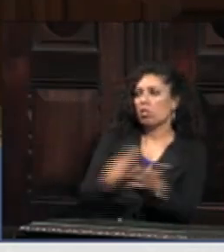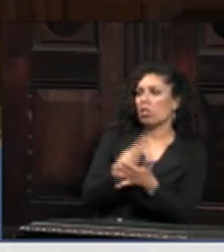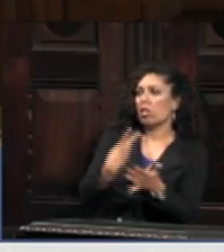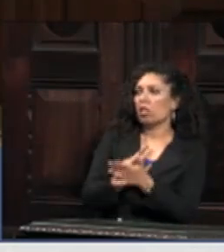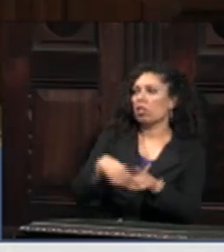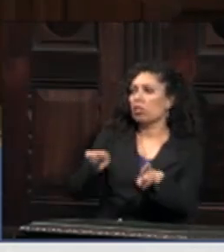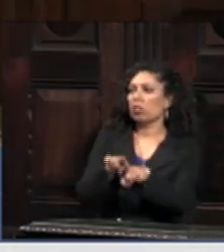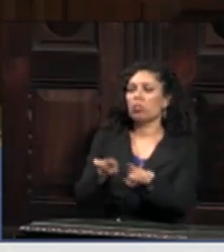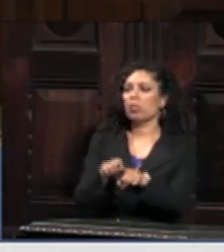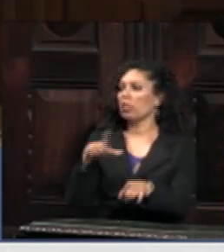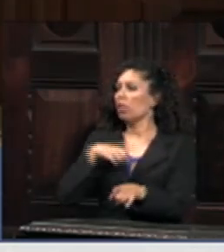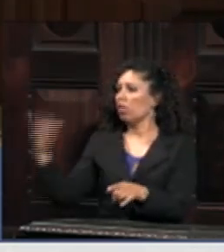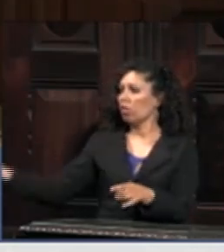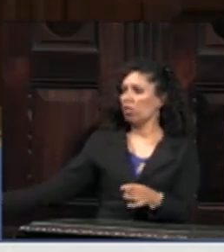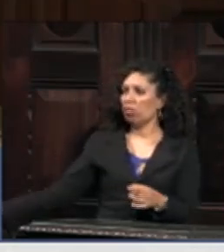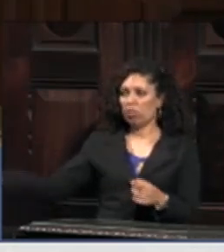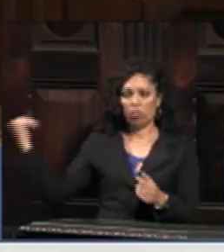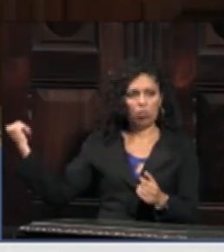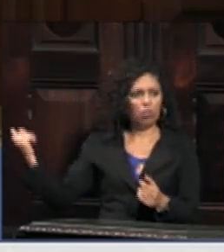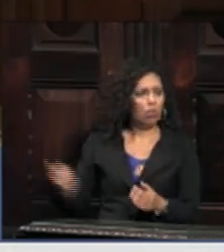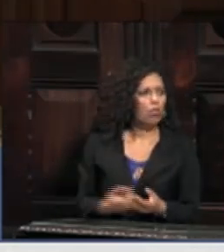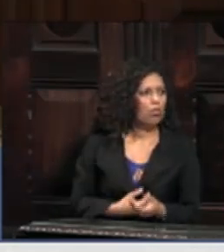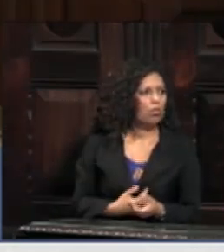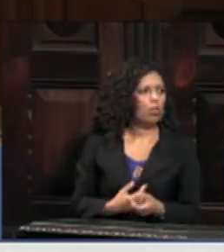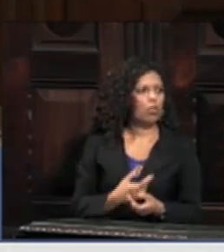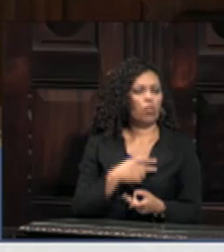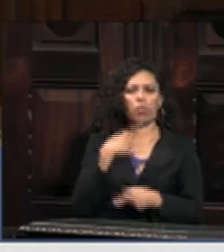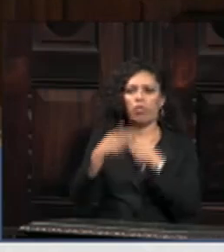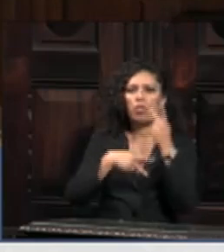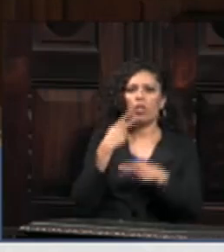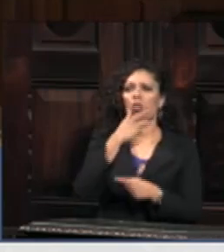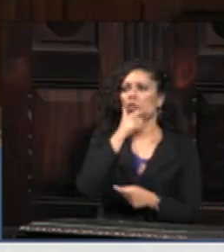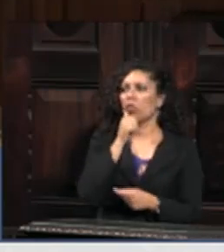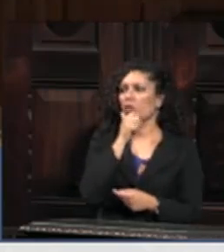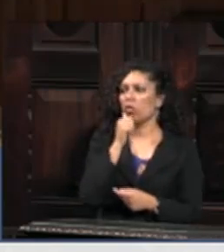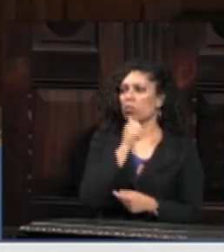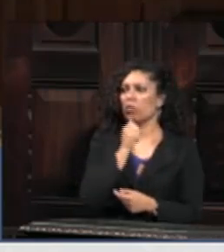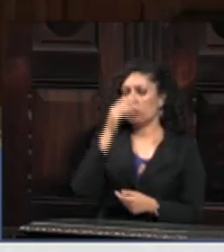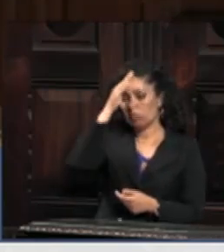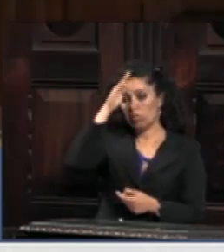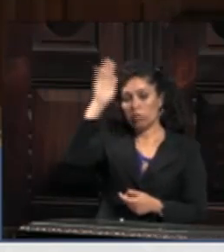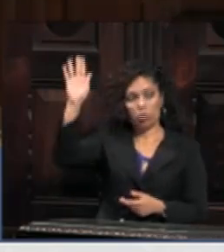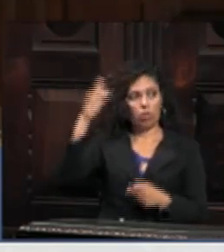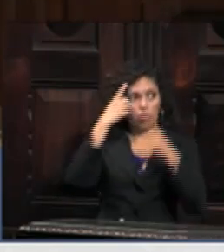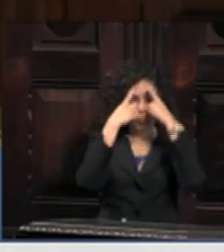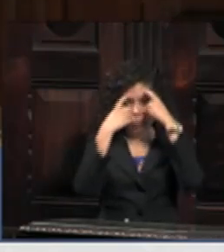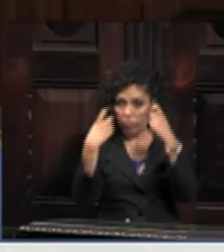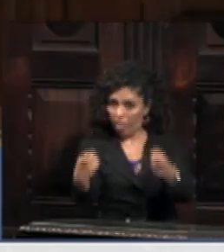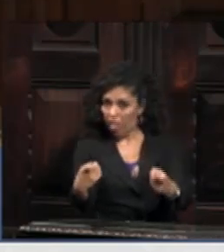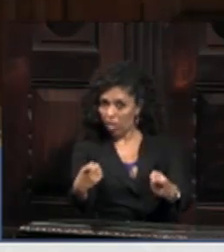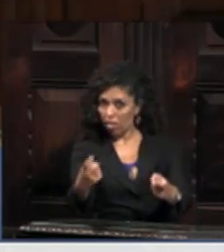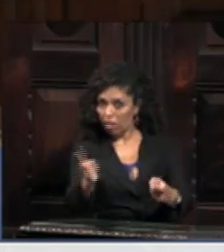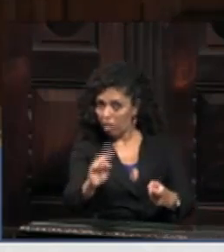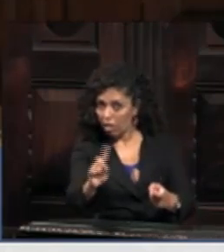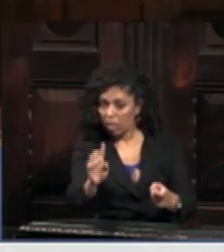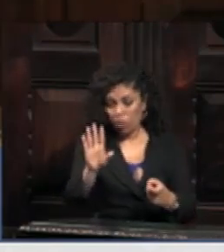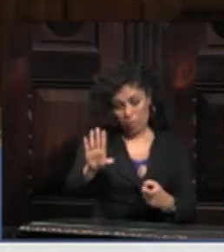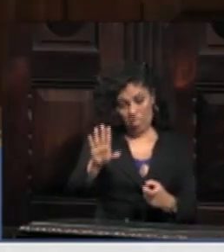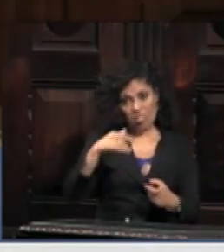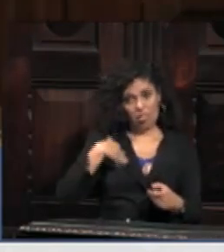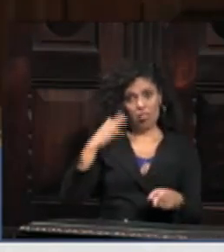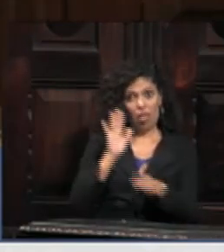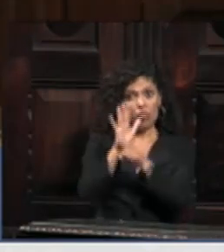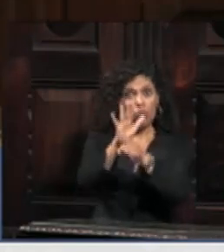que Jair Bolsonaro não é violento. Pode até não ser, mas legitima a violência, porque o